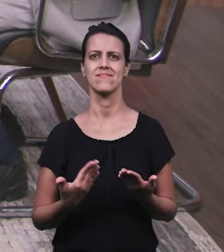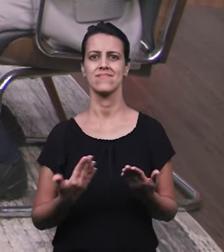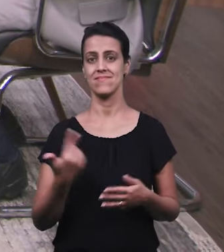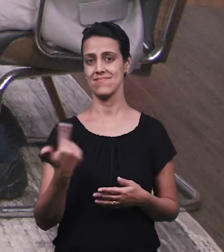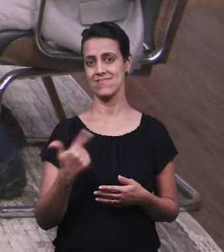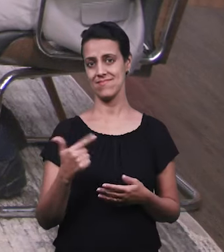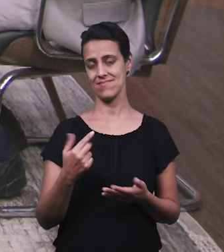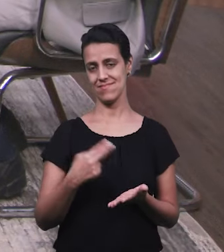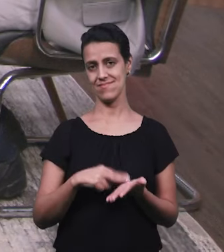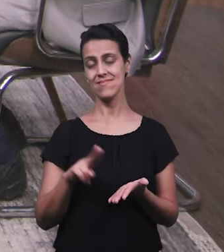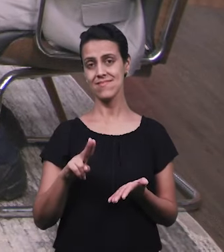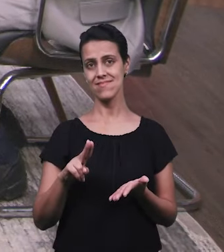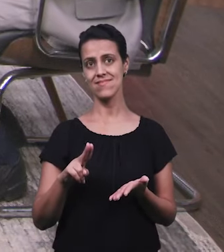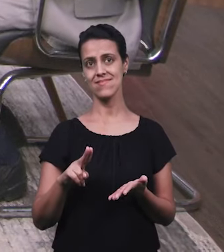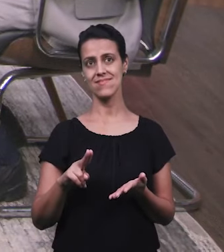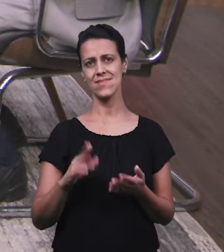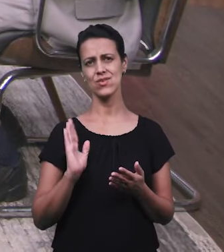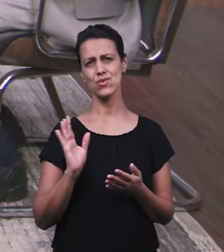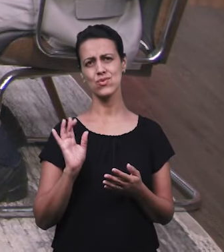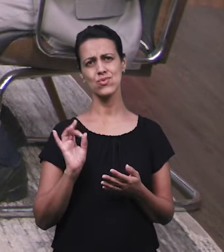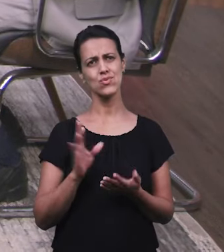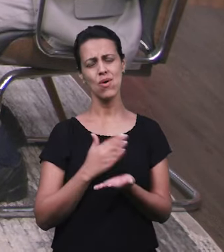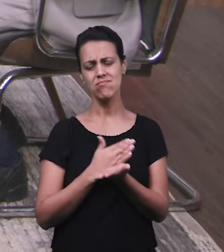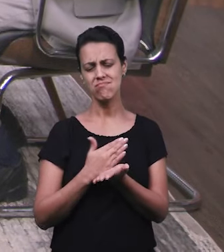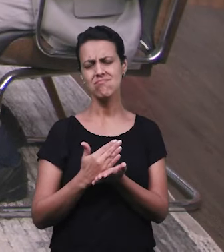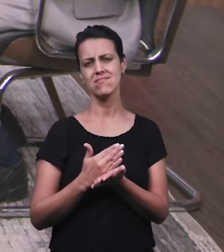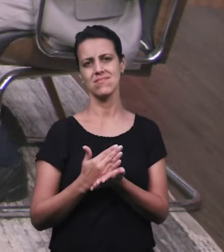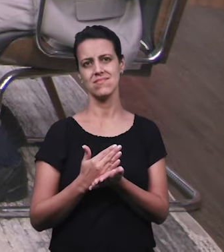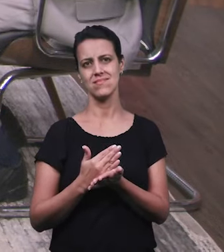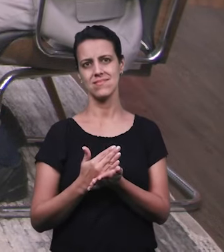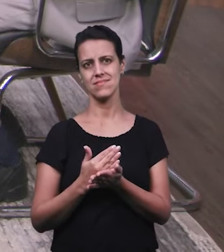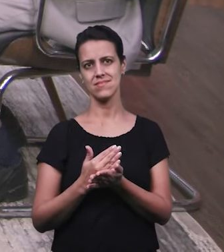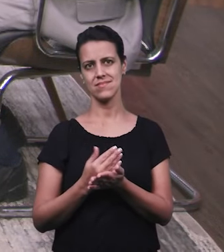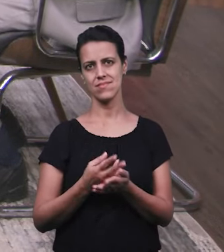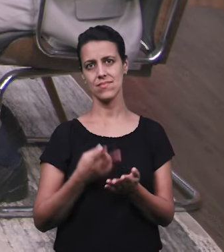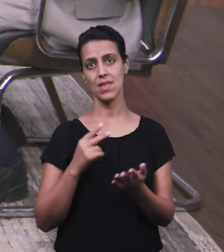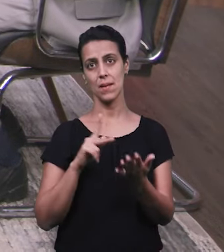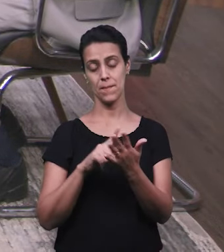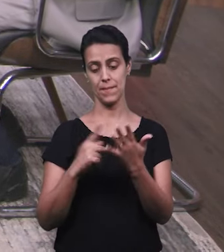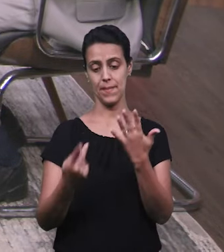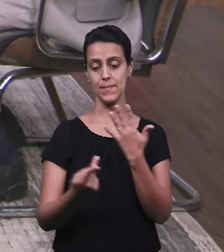segunda carta, onde nós estamos vendo, na primeira, a parábola